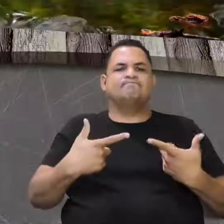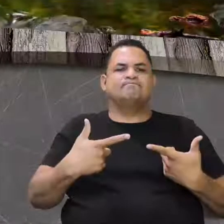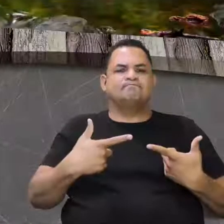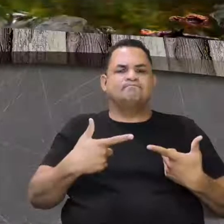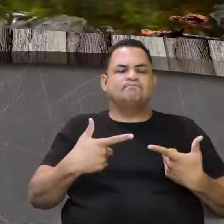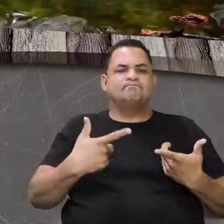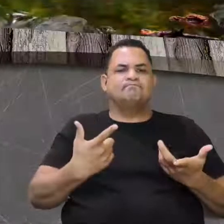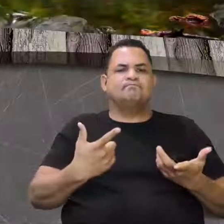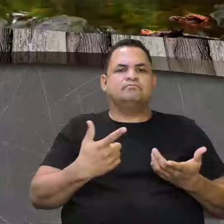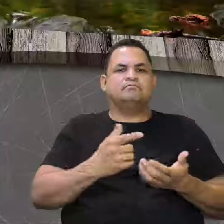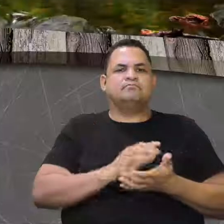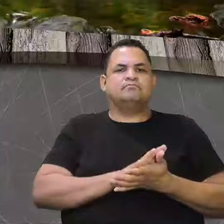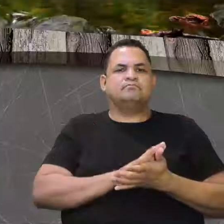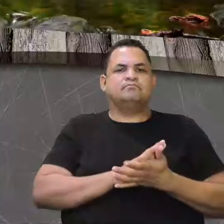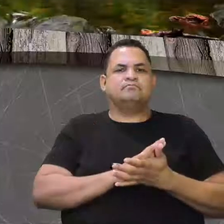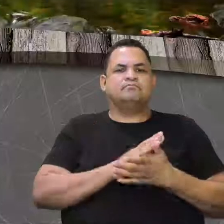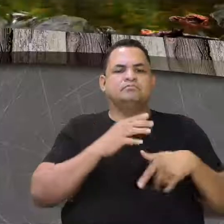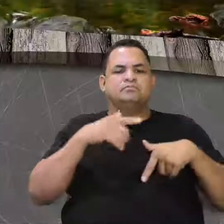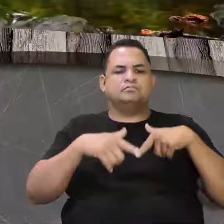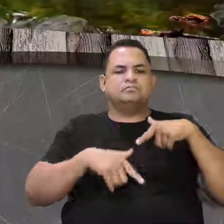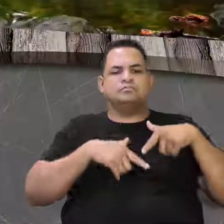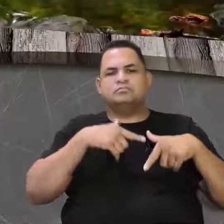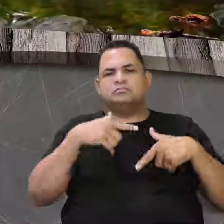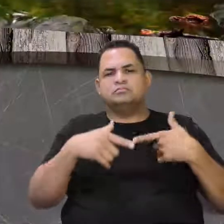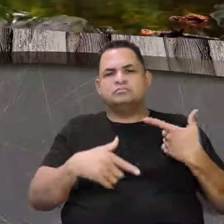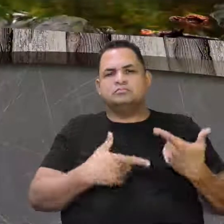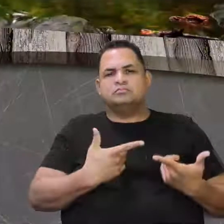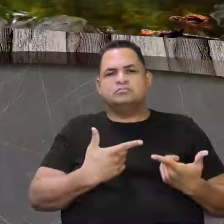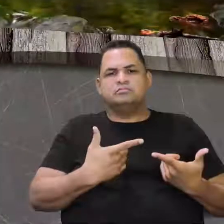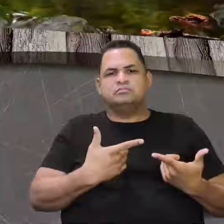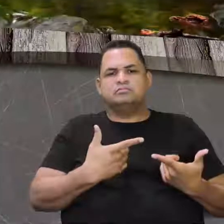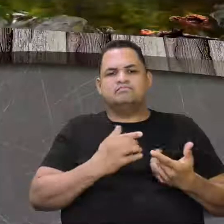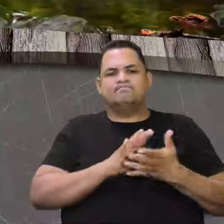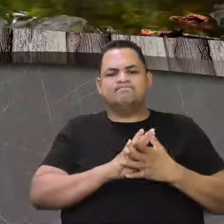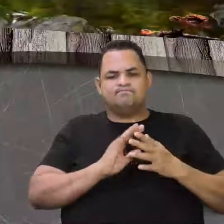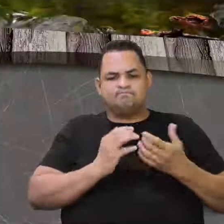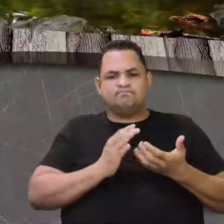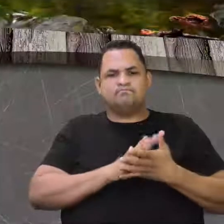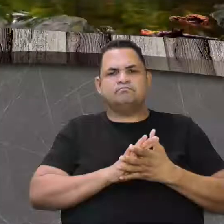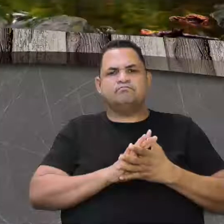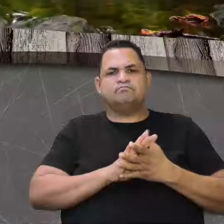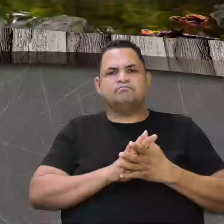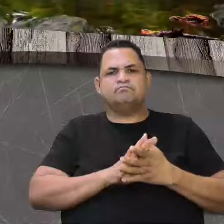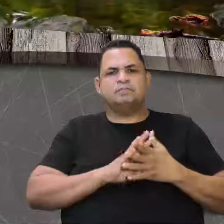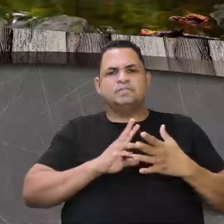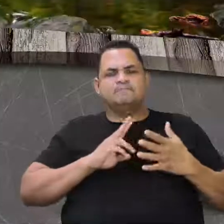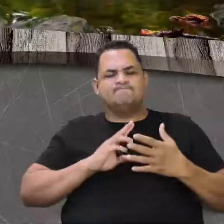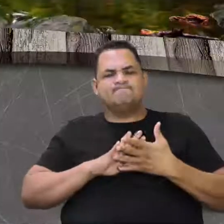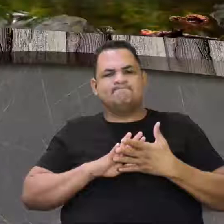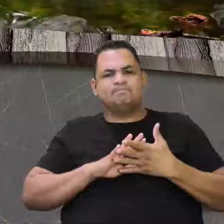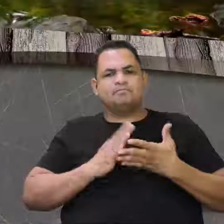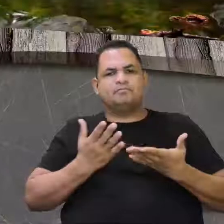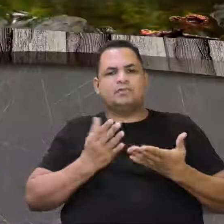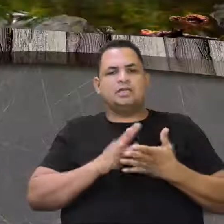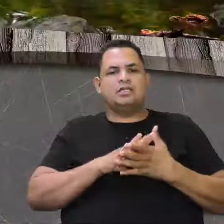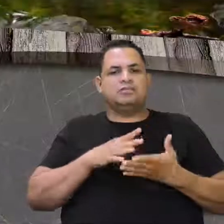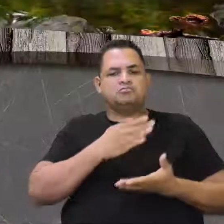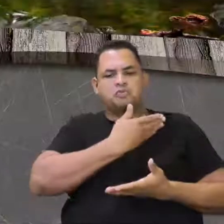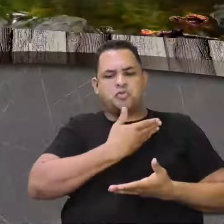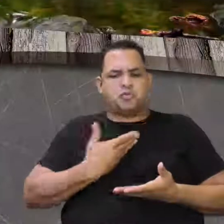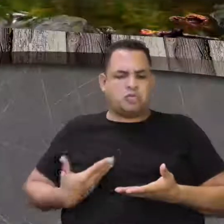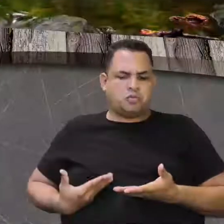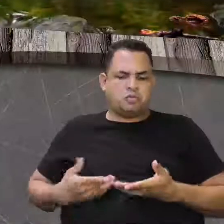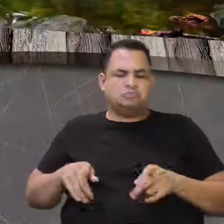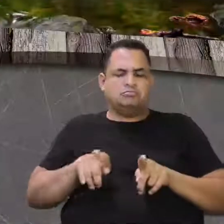precisam da ação mais engajada, vamos dizer assim, tanto do poder